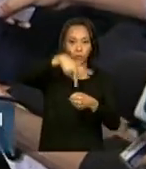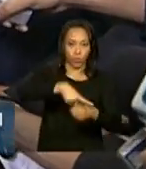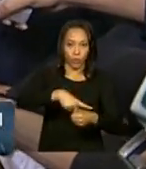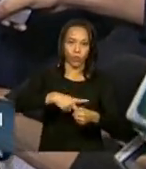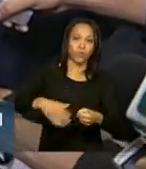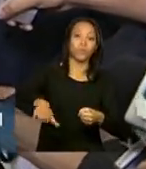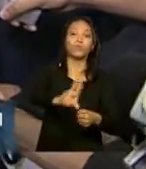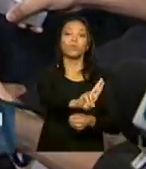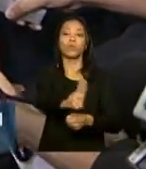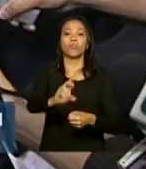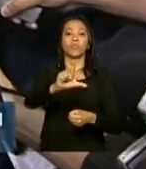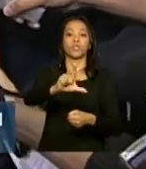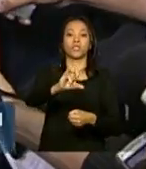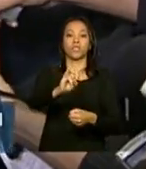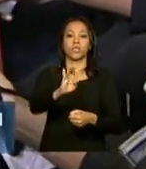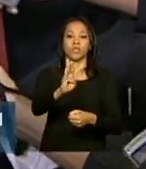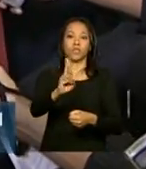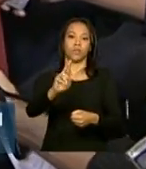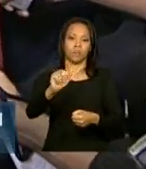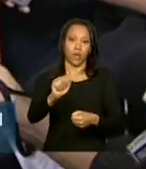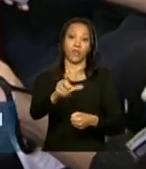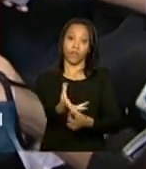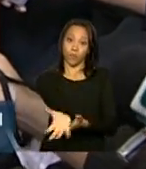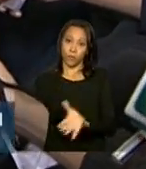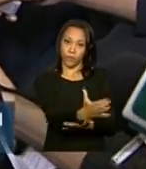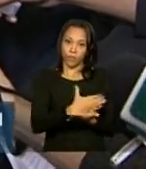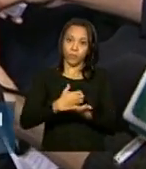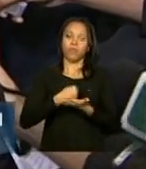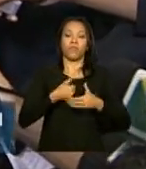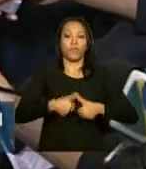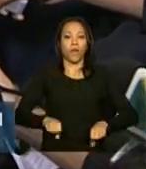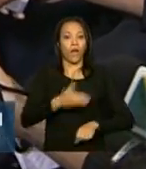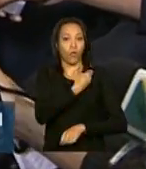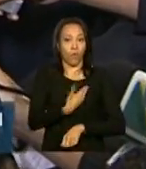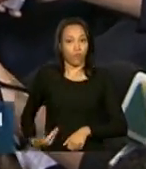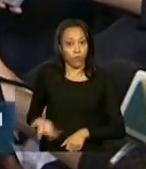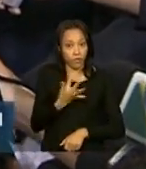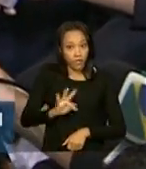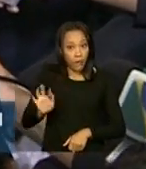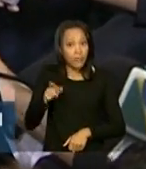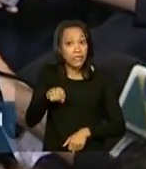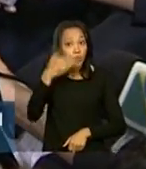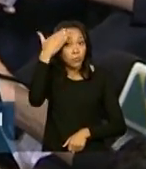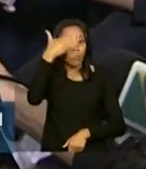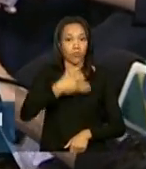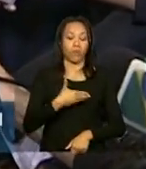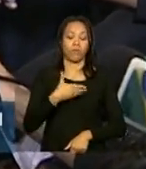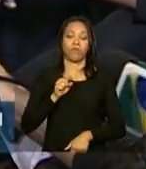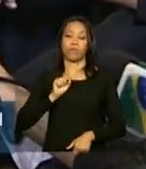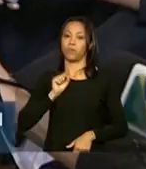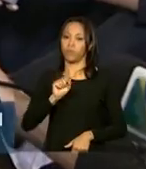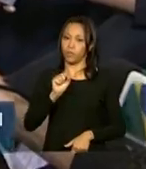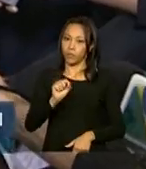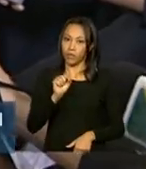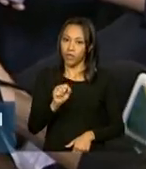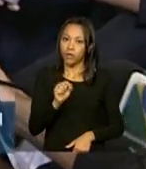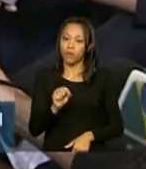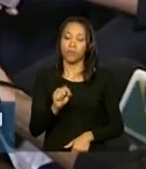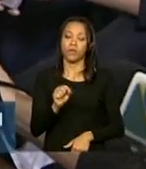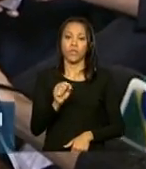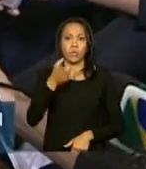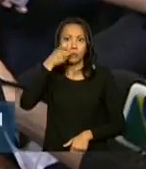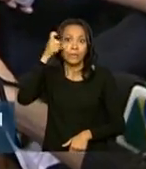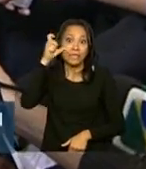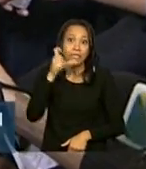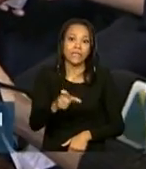governo federal. E que, portanto, isso demonstra o grau de atratividade